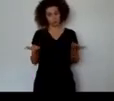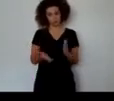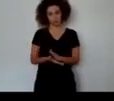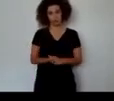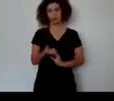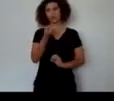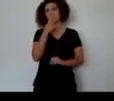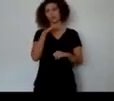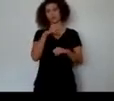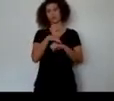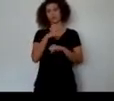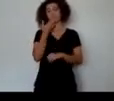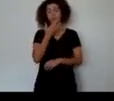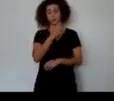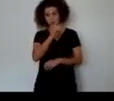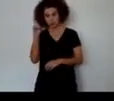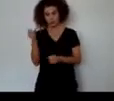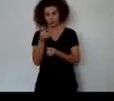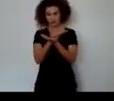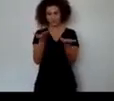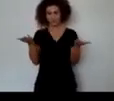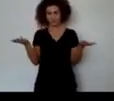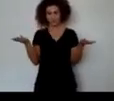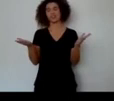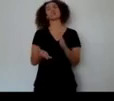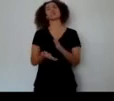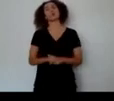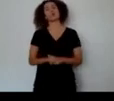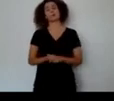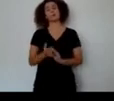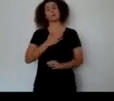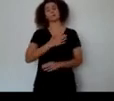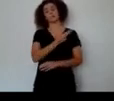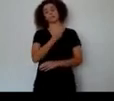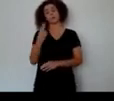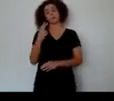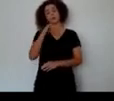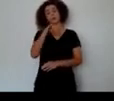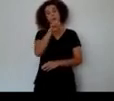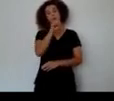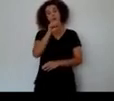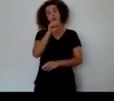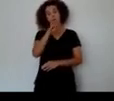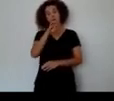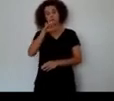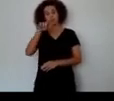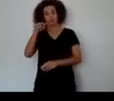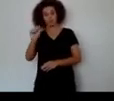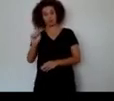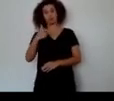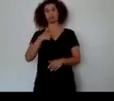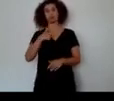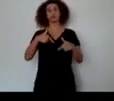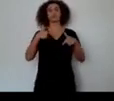Bom dia a todas e a todos. Meu nome é Isabela. Eu trabalho no NOP,